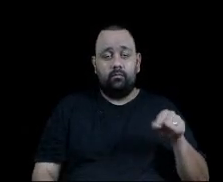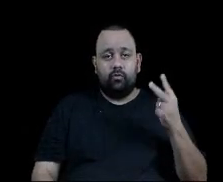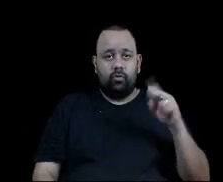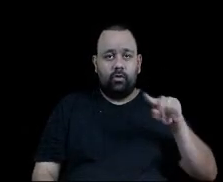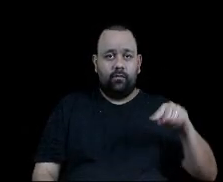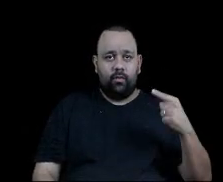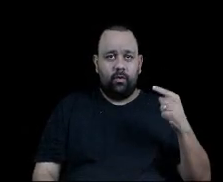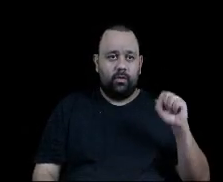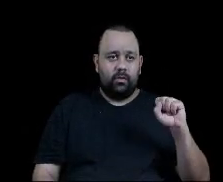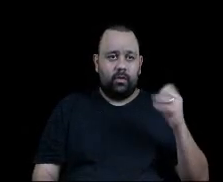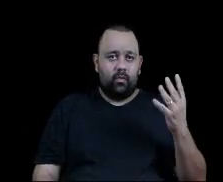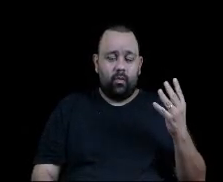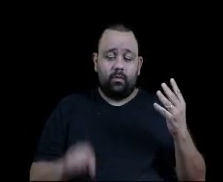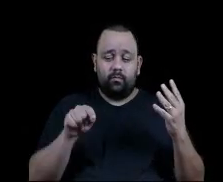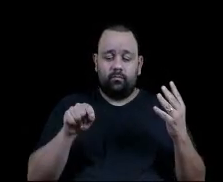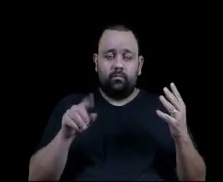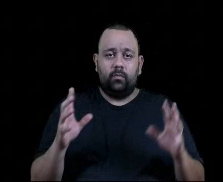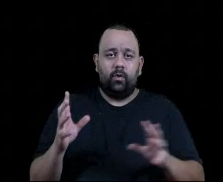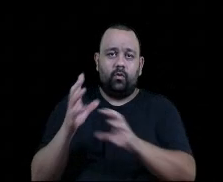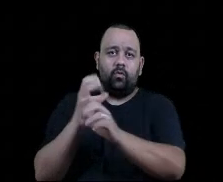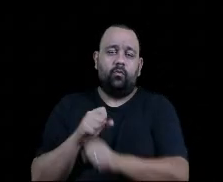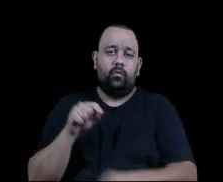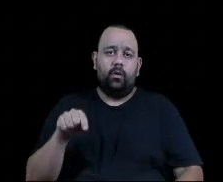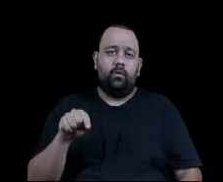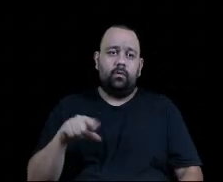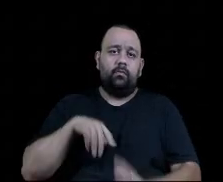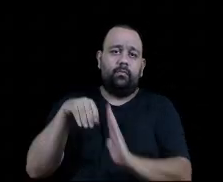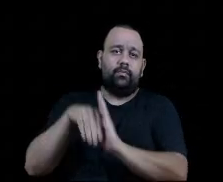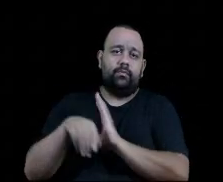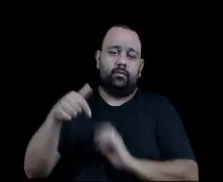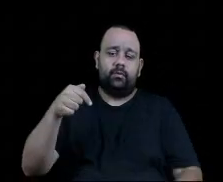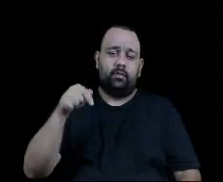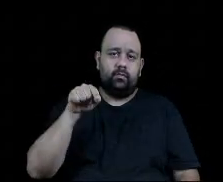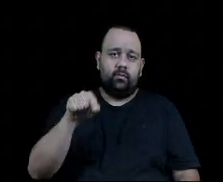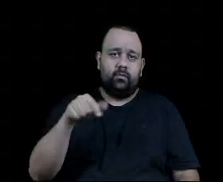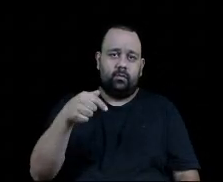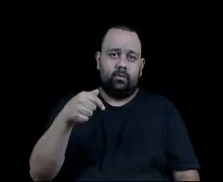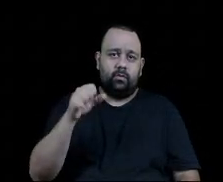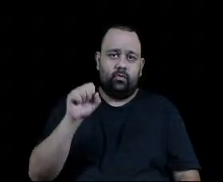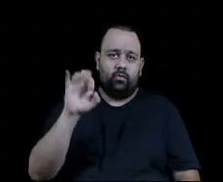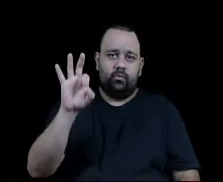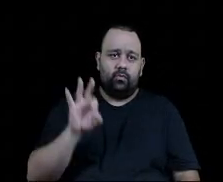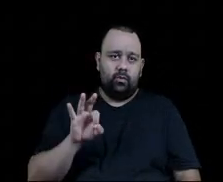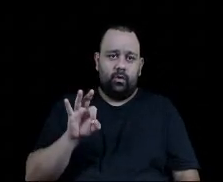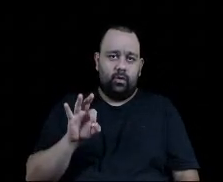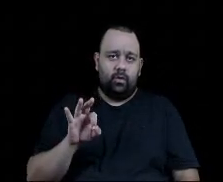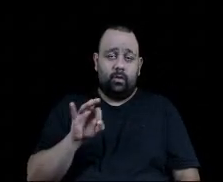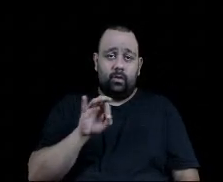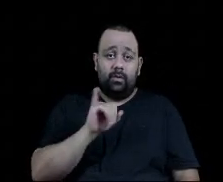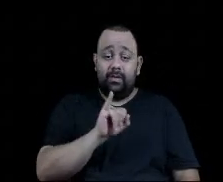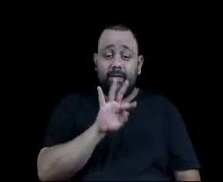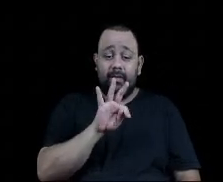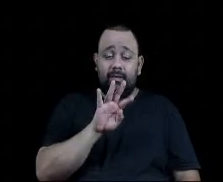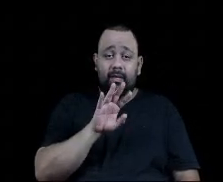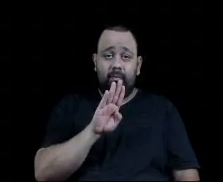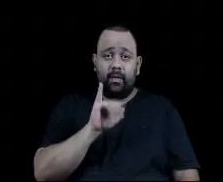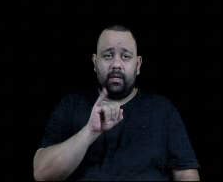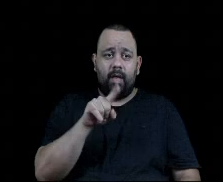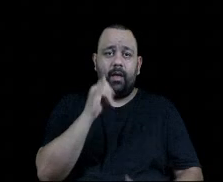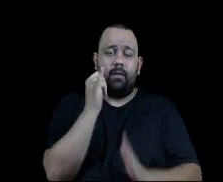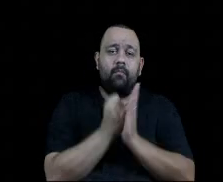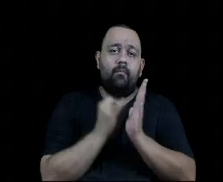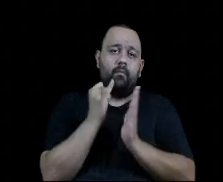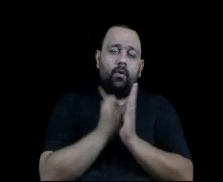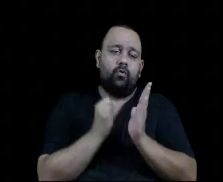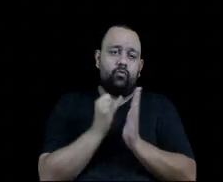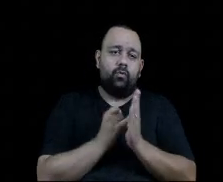no quadrimestre de 2,34% e o acumulado teve uma queda de 7,78%. O